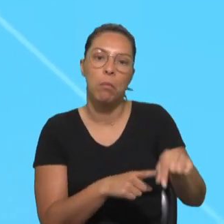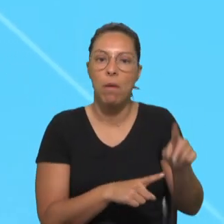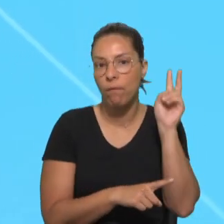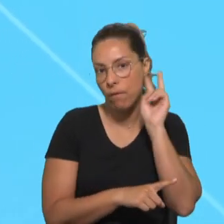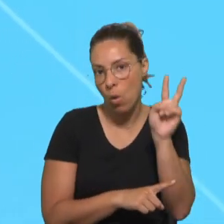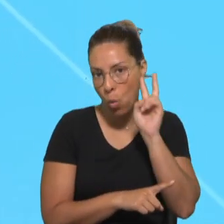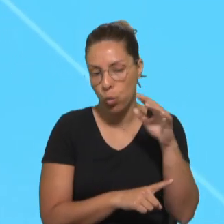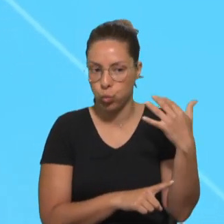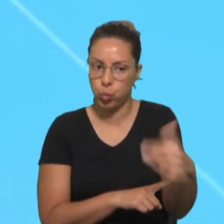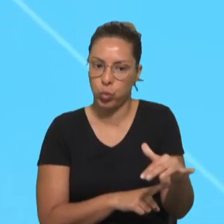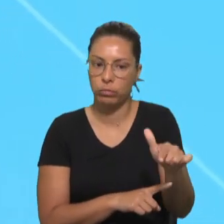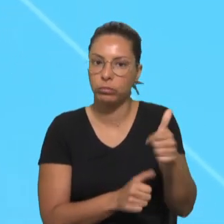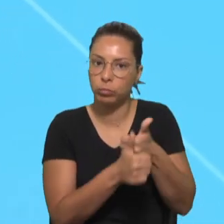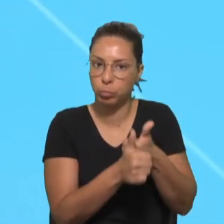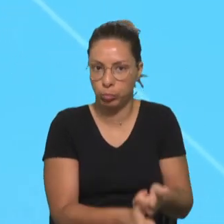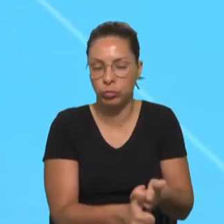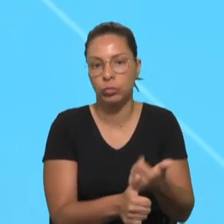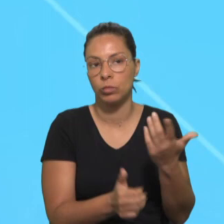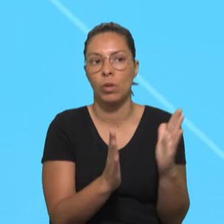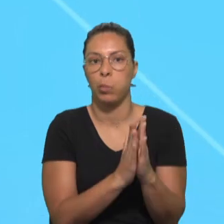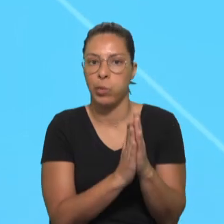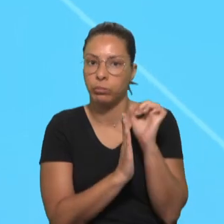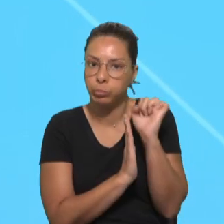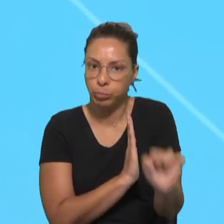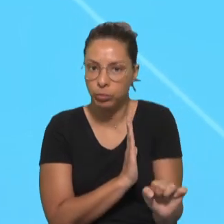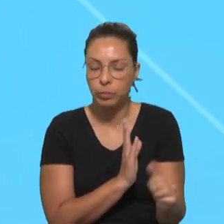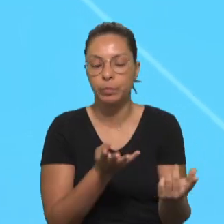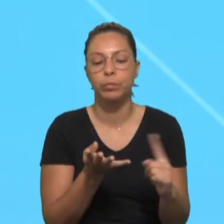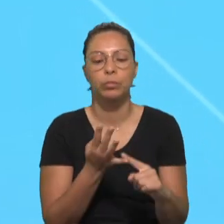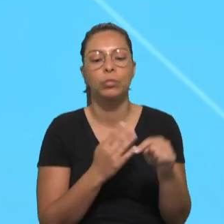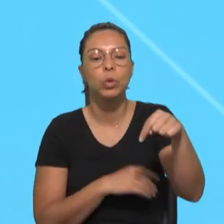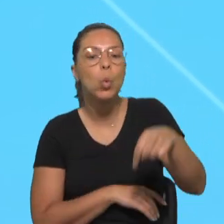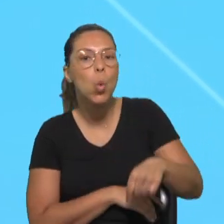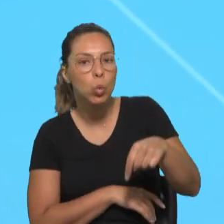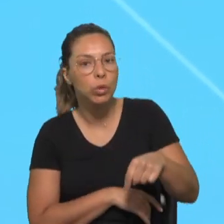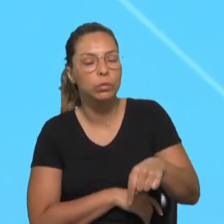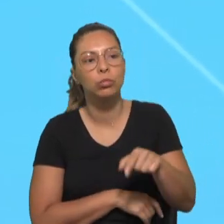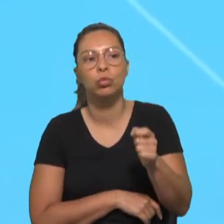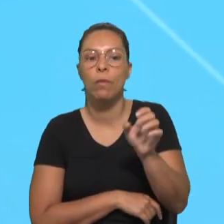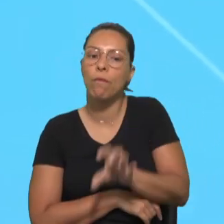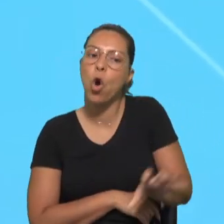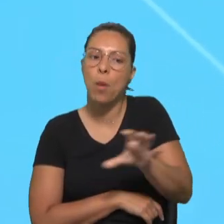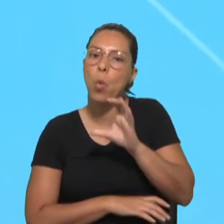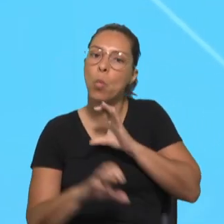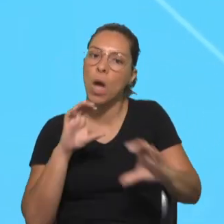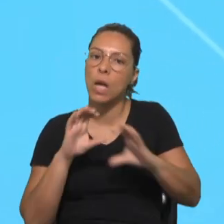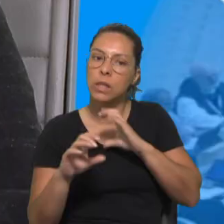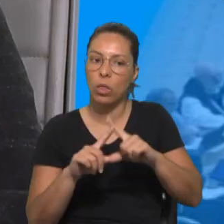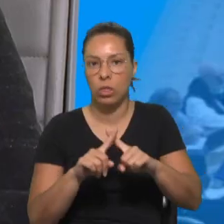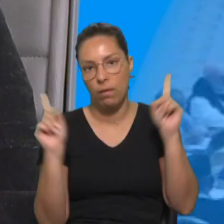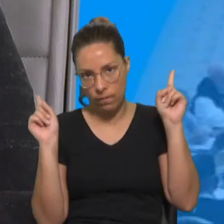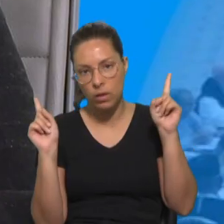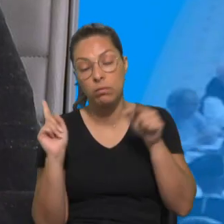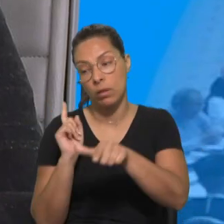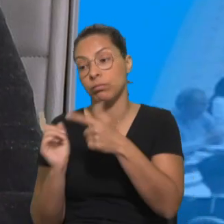da ordem religiosa, por exemplo. Percebemos também que hoje comunicamos de forma diferente e percebe-se nas perguntas do